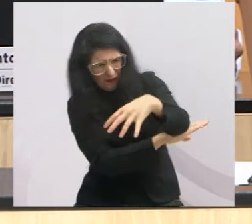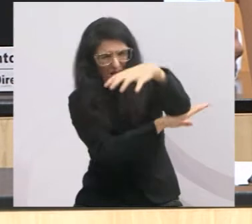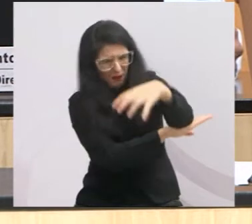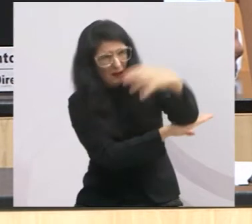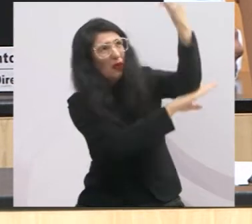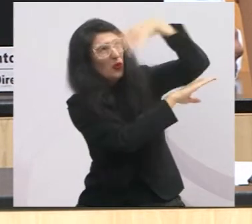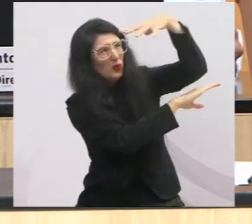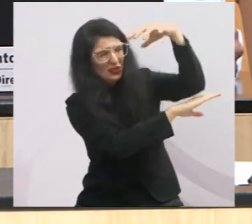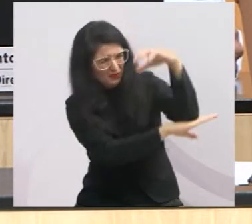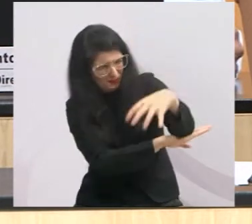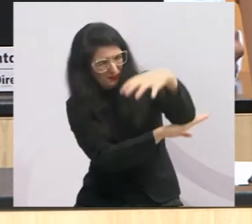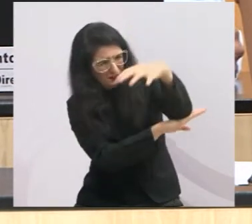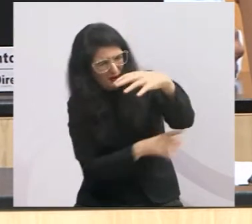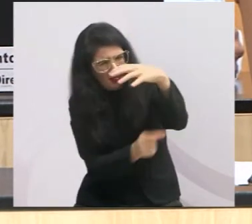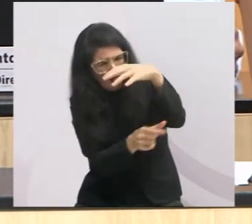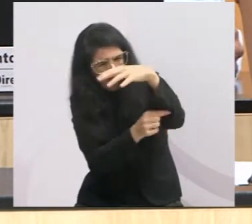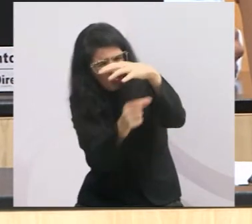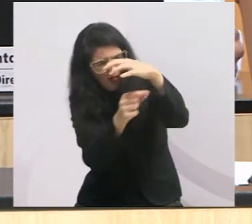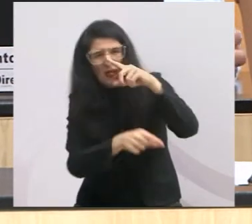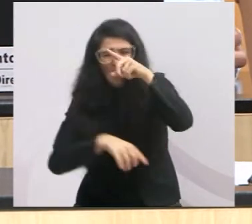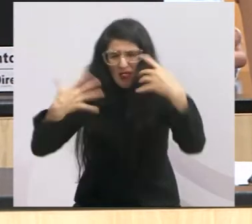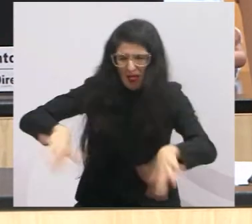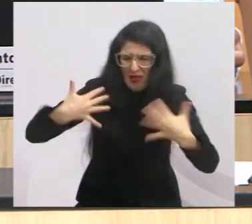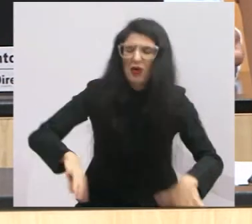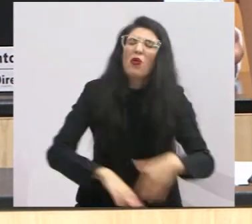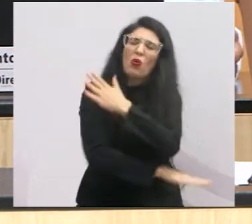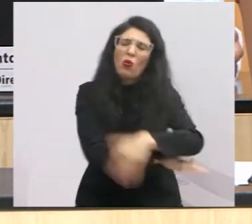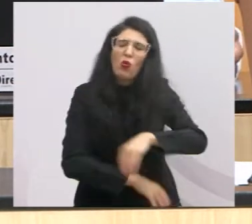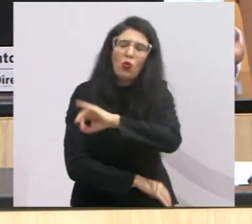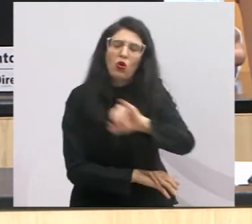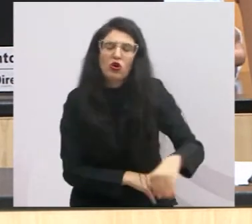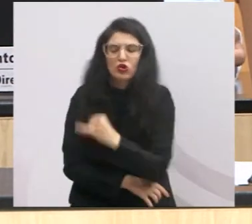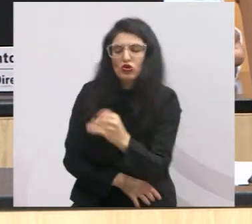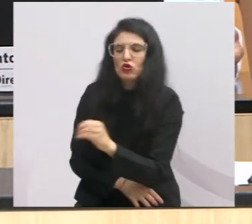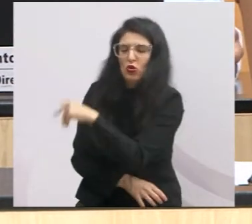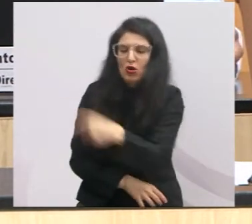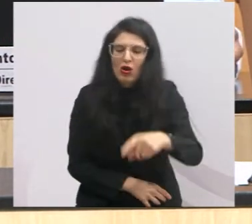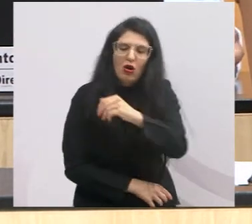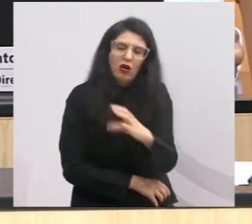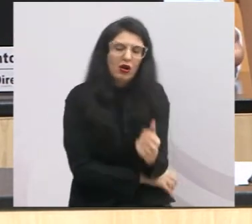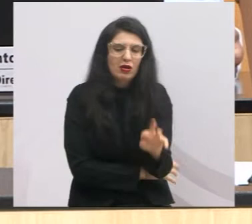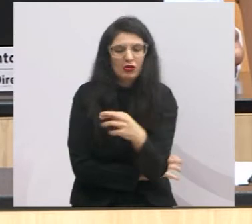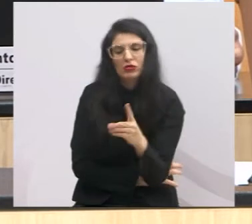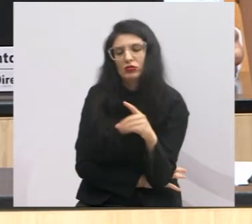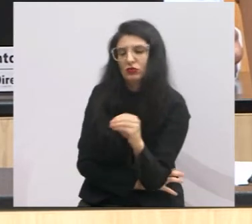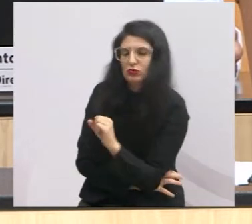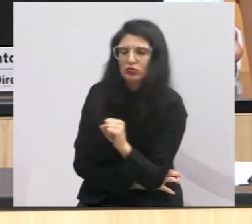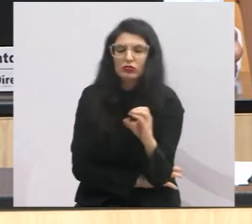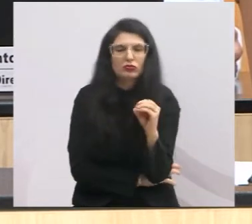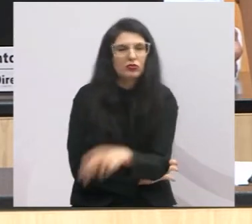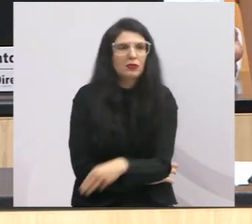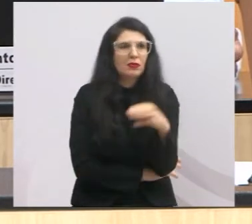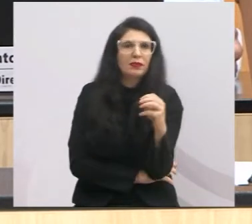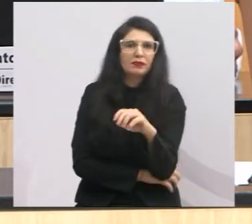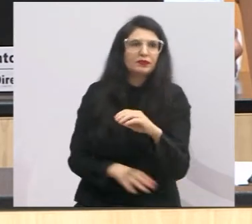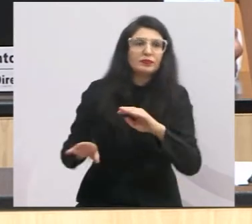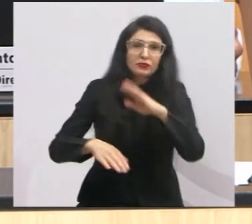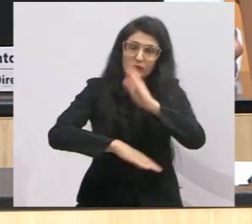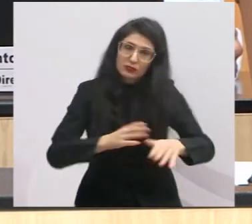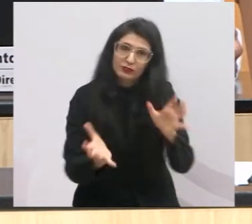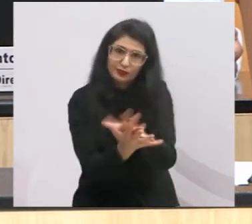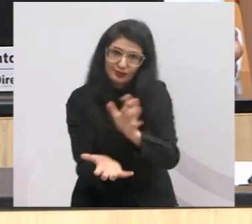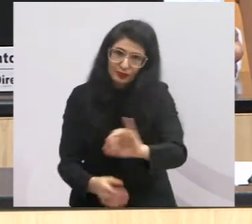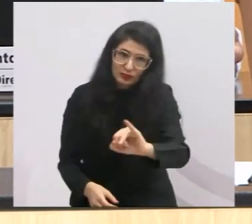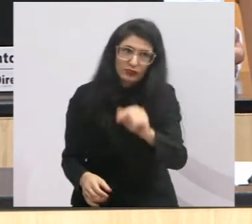Passaremos agora à fase da sessão ordinária, em que serão lidos e votados, conforme disciplinado, os expedientes